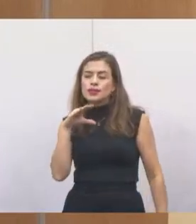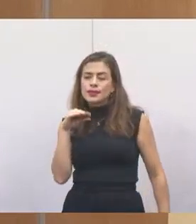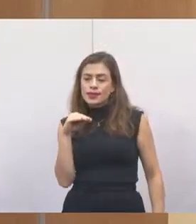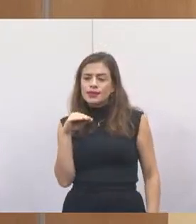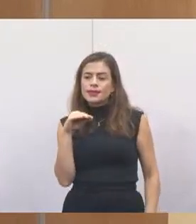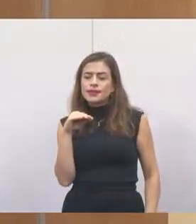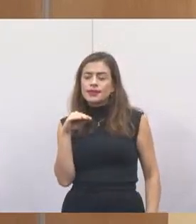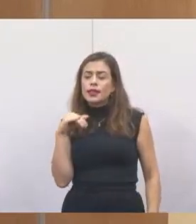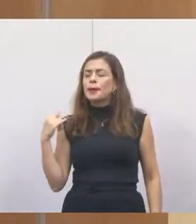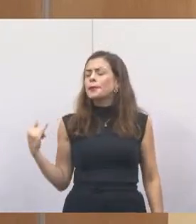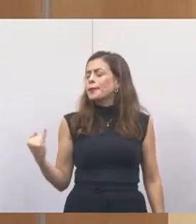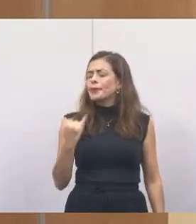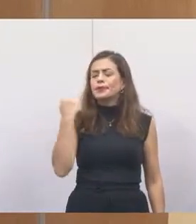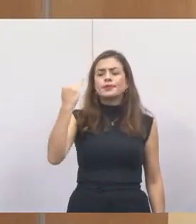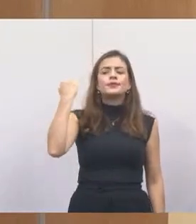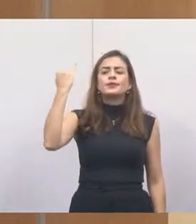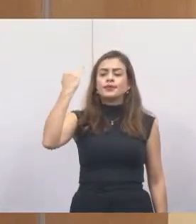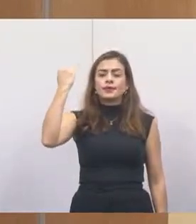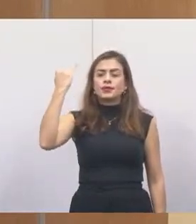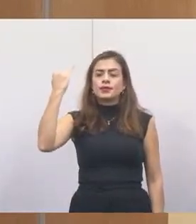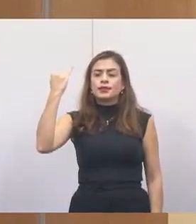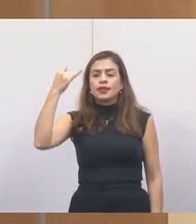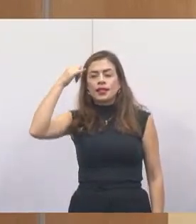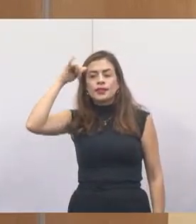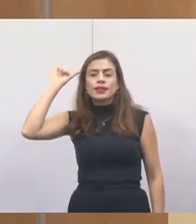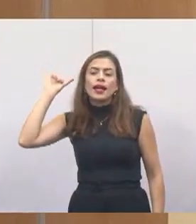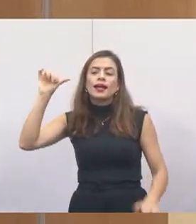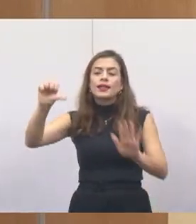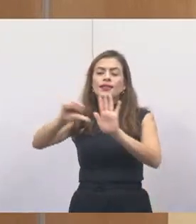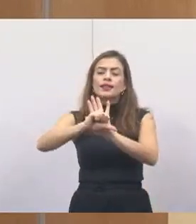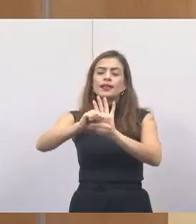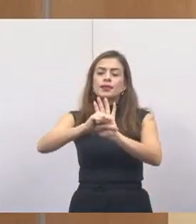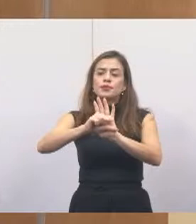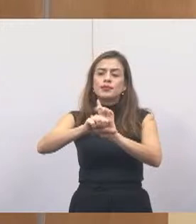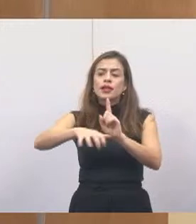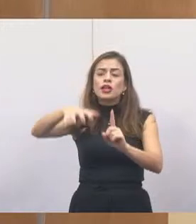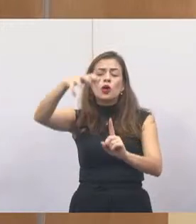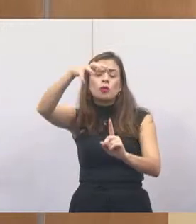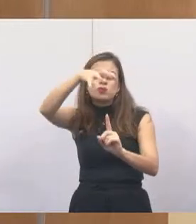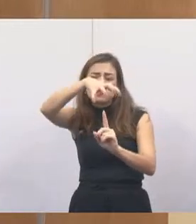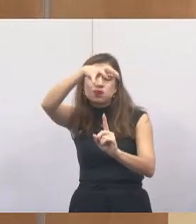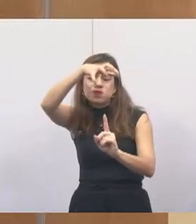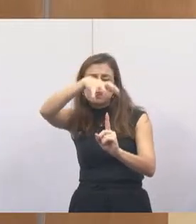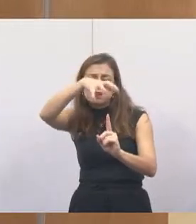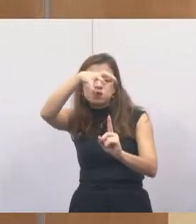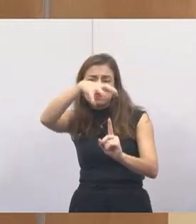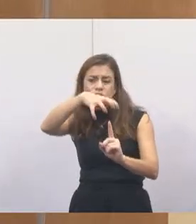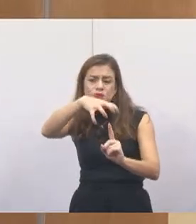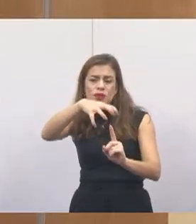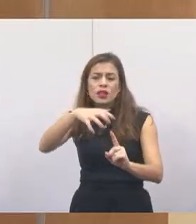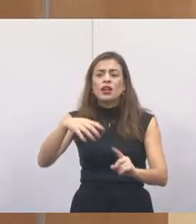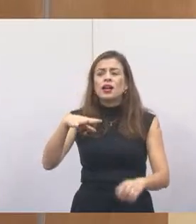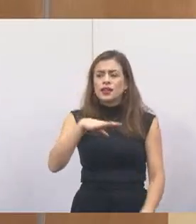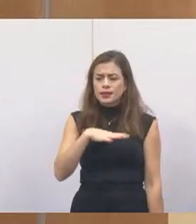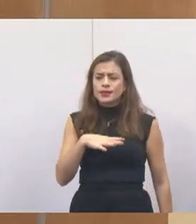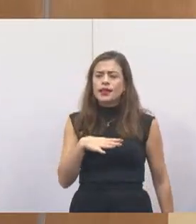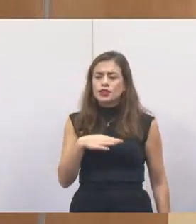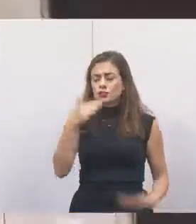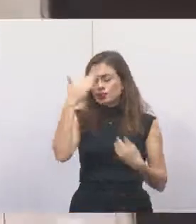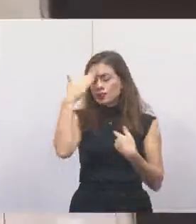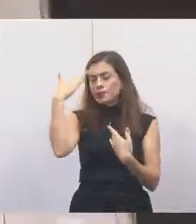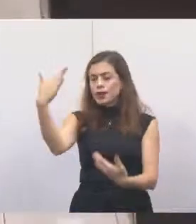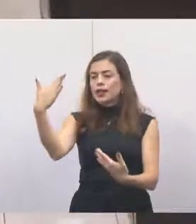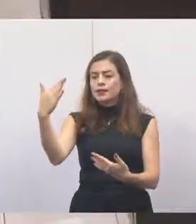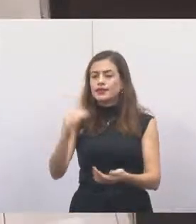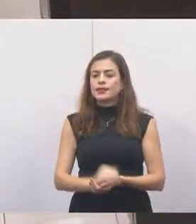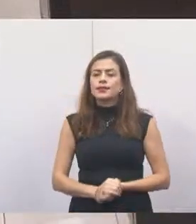adolescentes e, principalmente, evitando crimes de pedofilia aqui no nosso município. Muito obrigado.